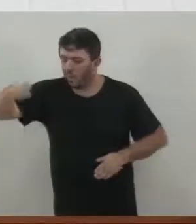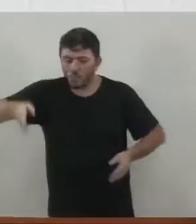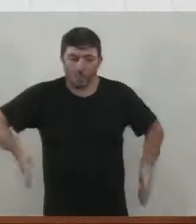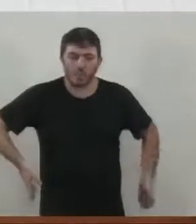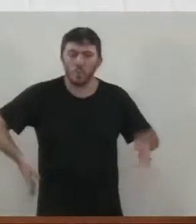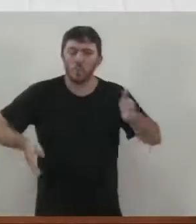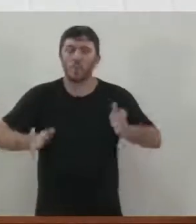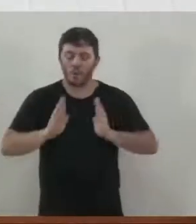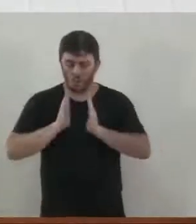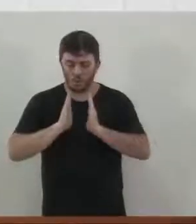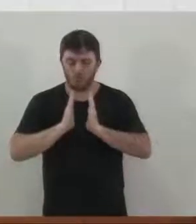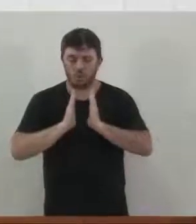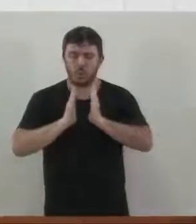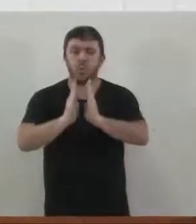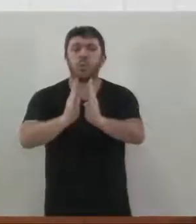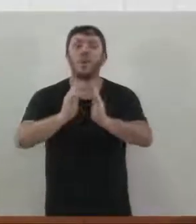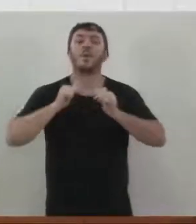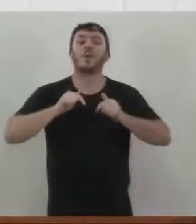muitas vezes